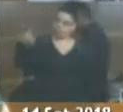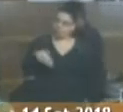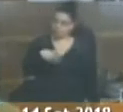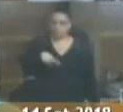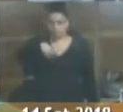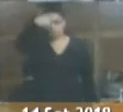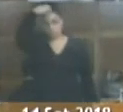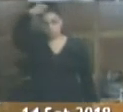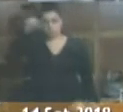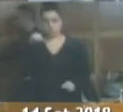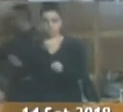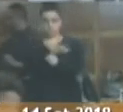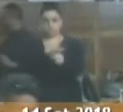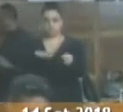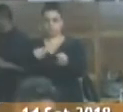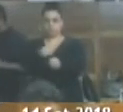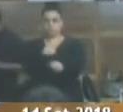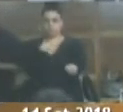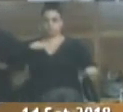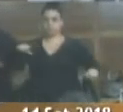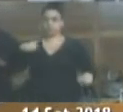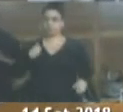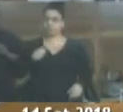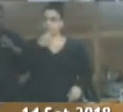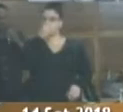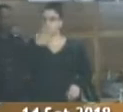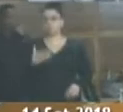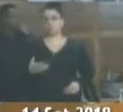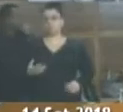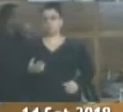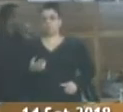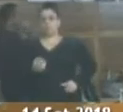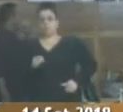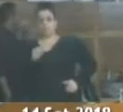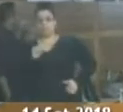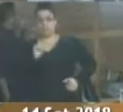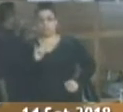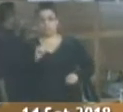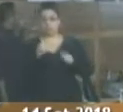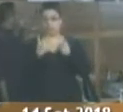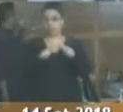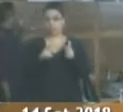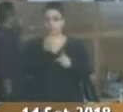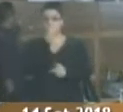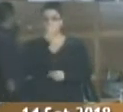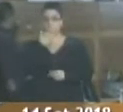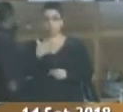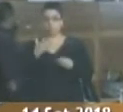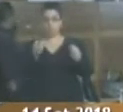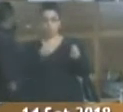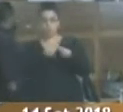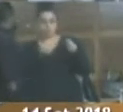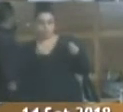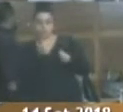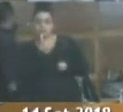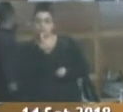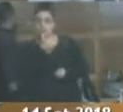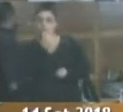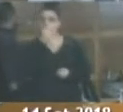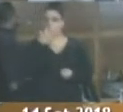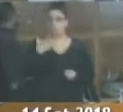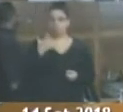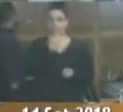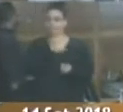Grande estiver boa, com a qualidade de água boa. Se ela não tiver com uma qualidade boa, não tem